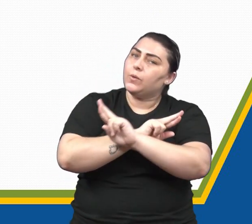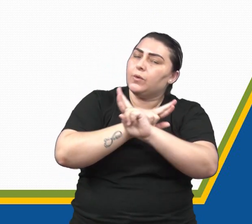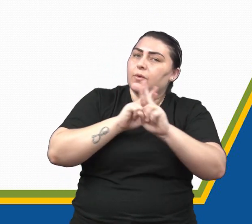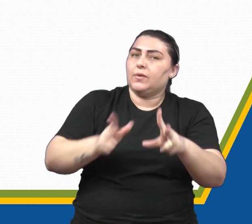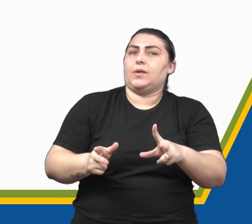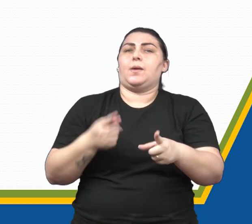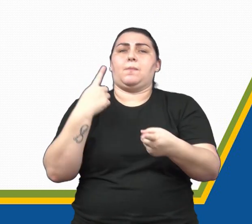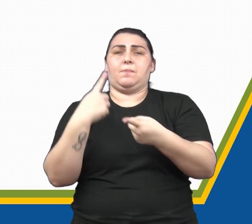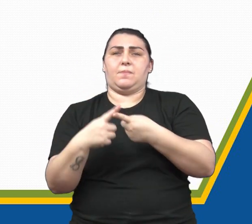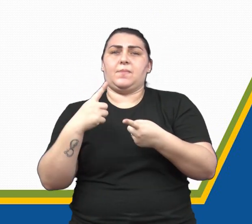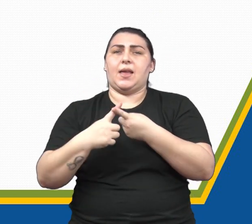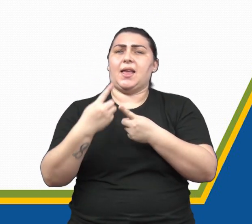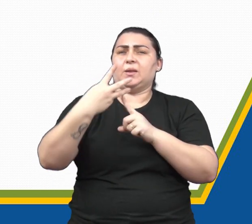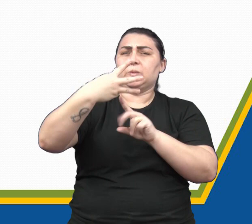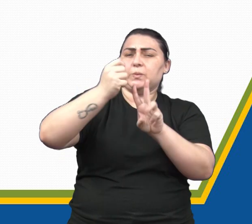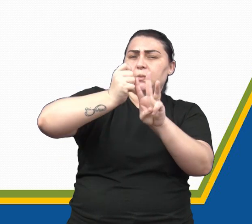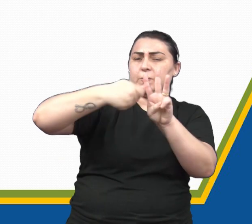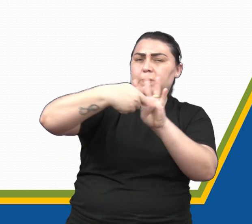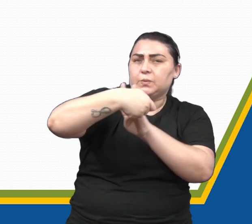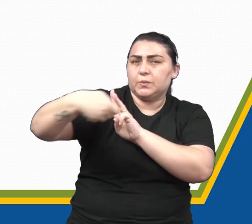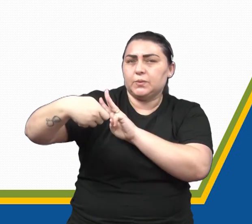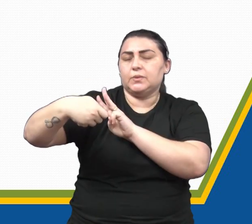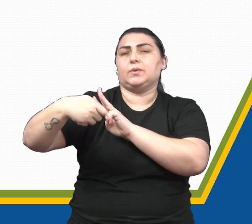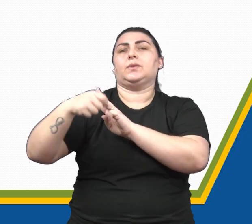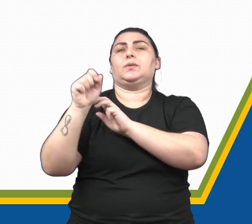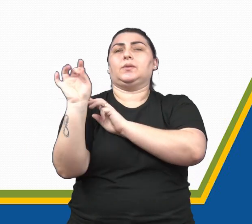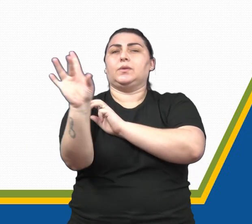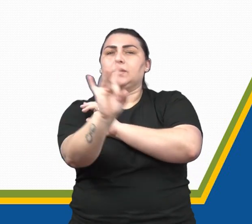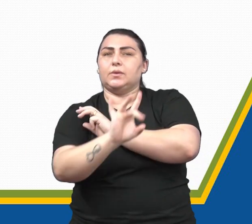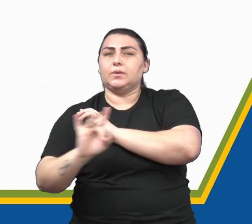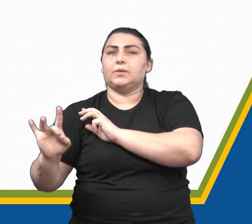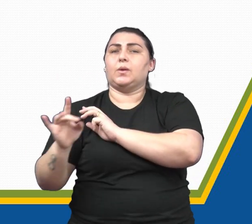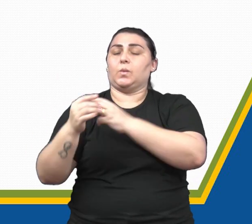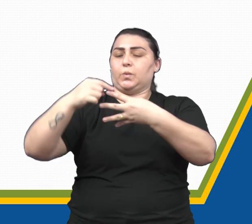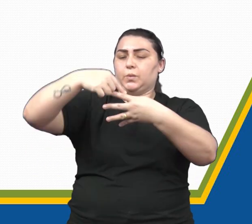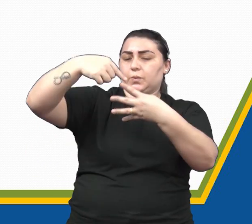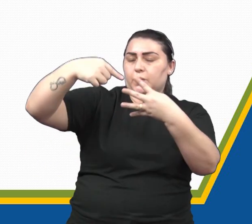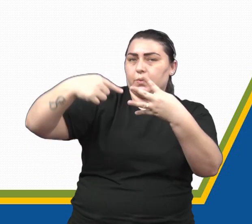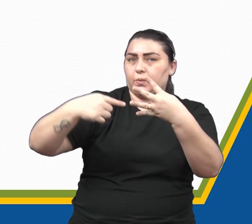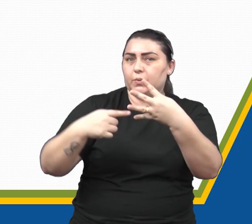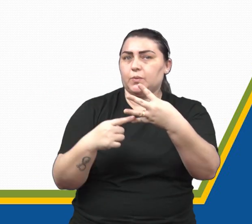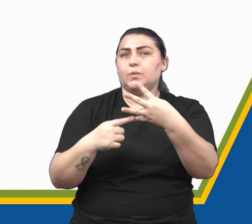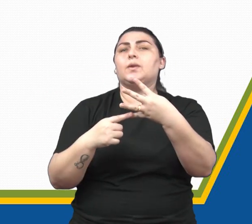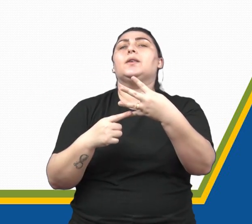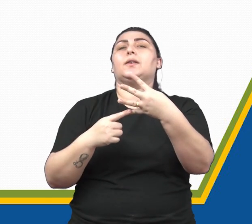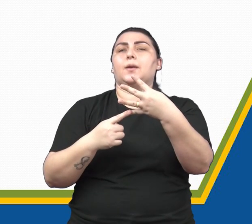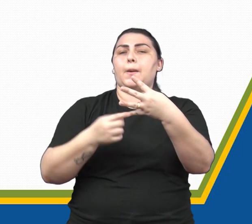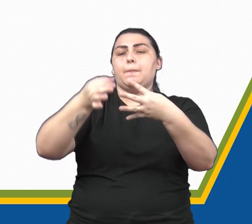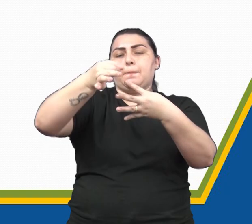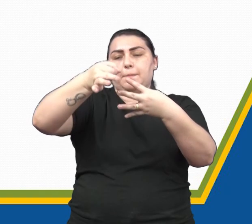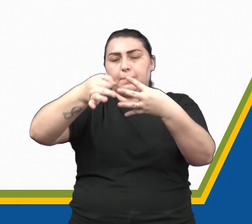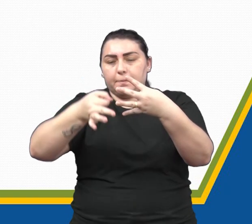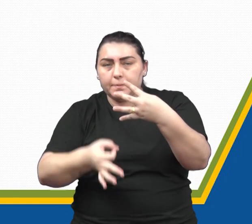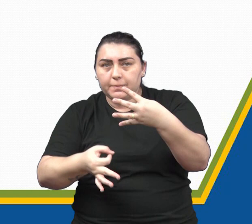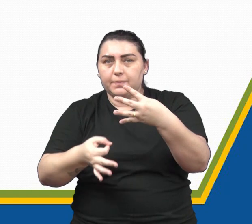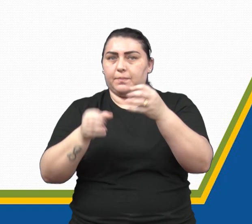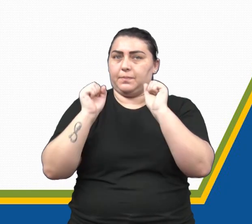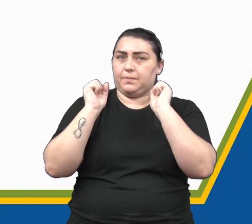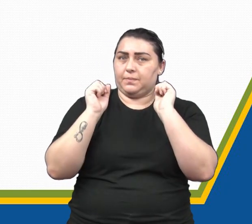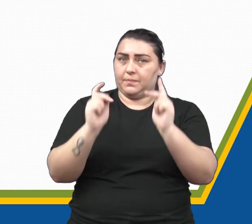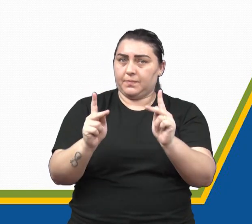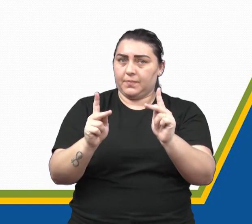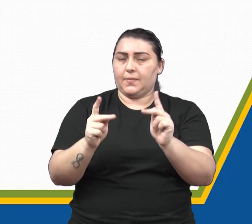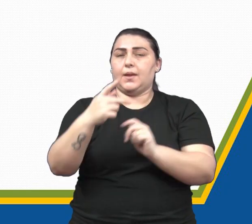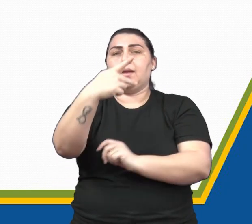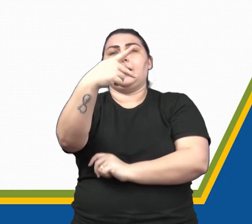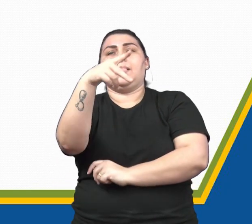uma questão de ser 3 meses para cada estação do ano. Lembra? 4 estações do ano bem definidas, ok?